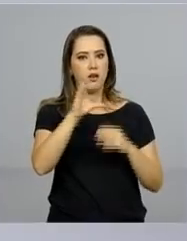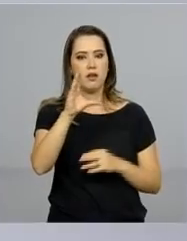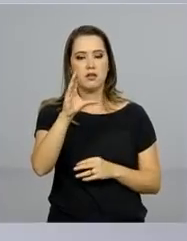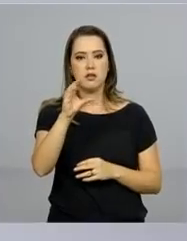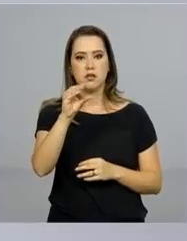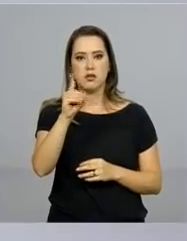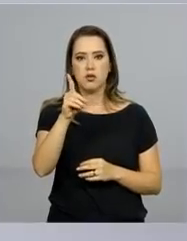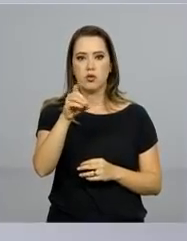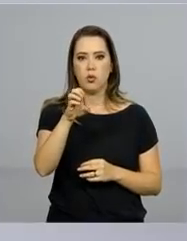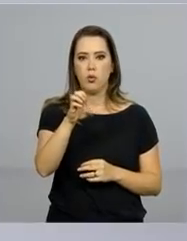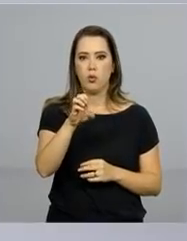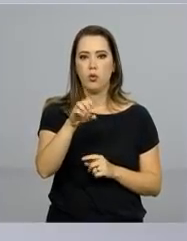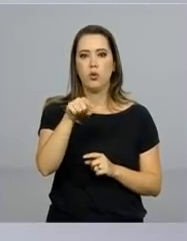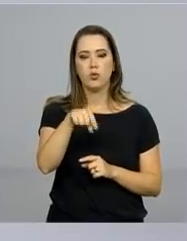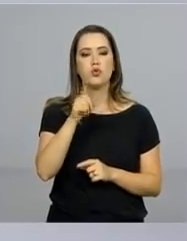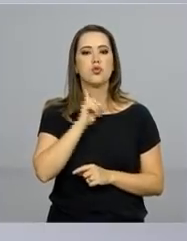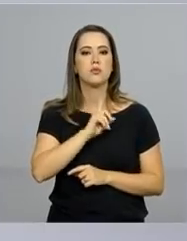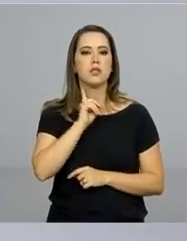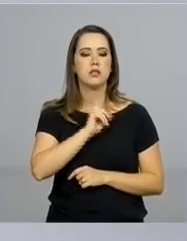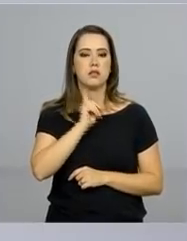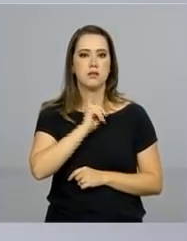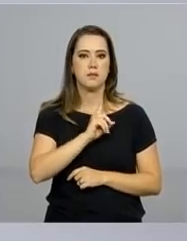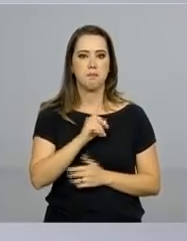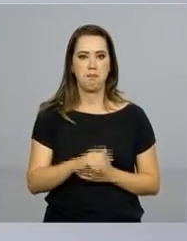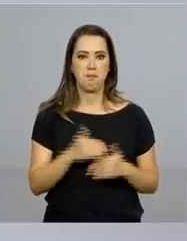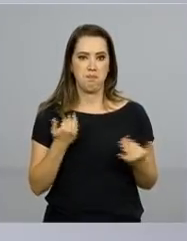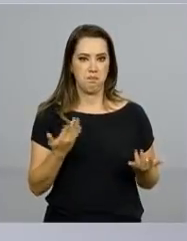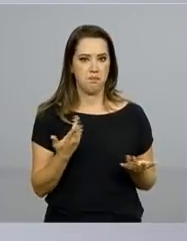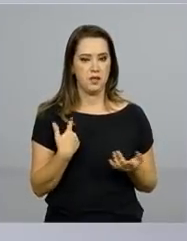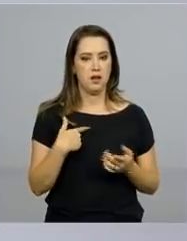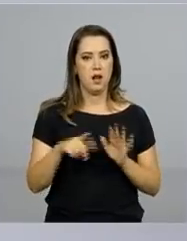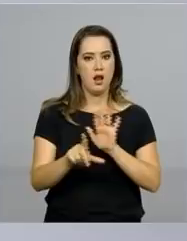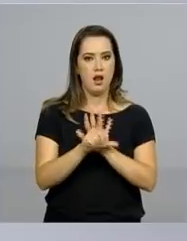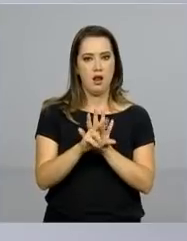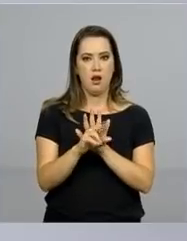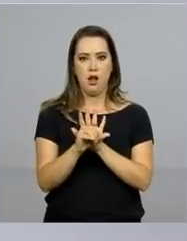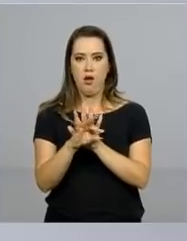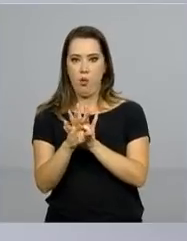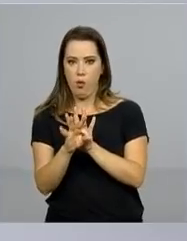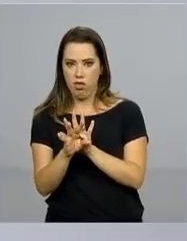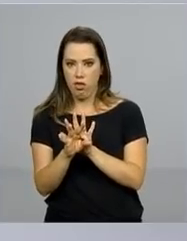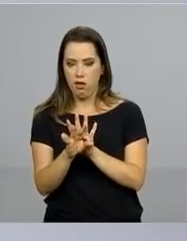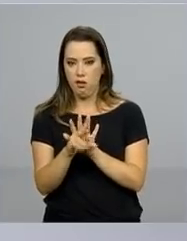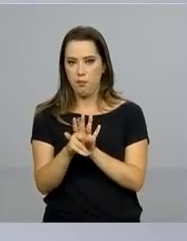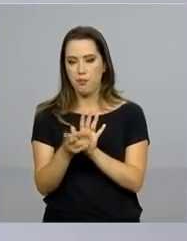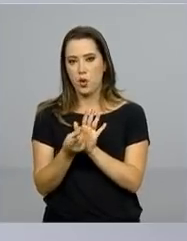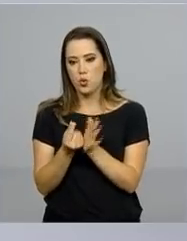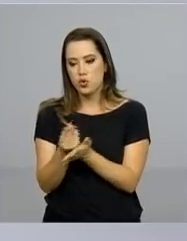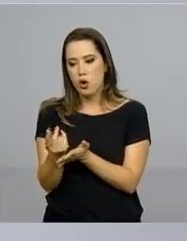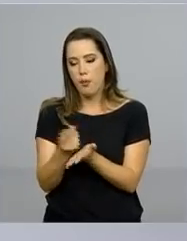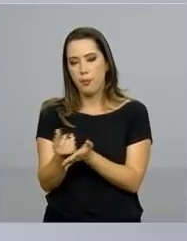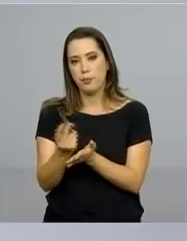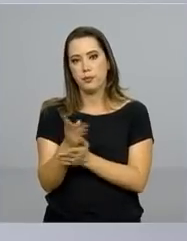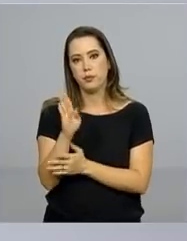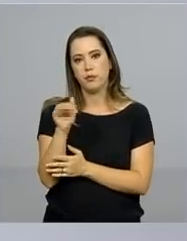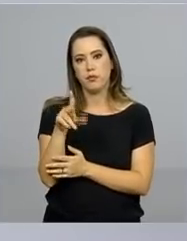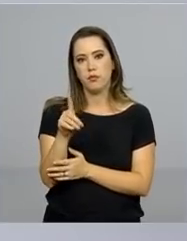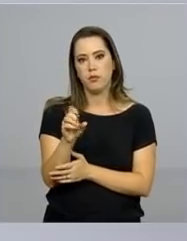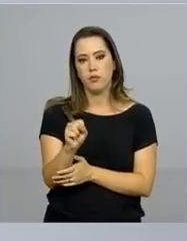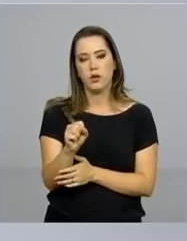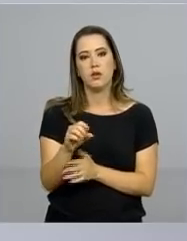Assumar, localizados em Mariana e Minas Gerais. Vindos da Lei Rouanet, os recursos do BNDES correspondem